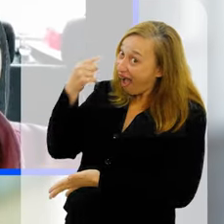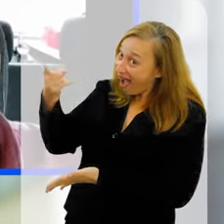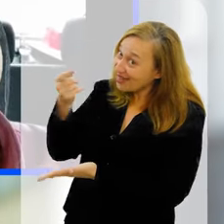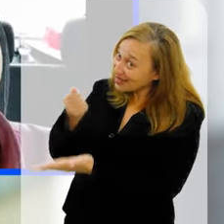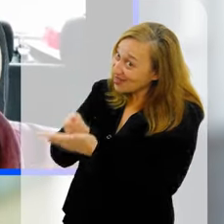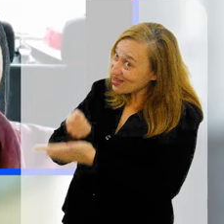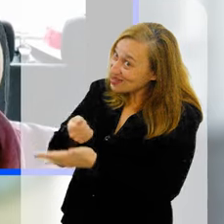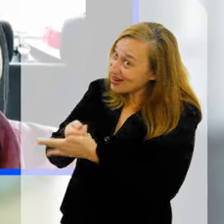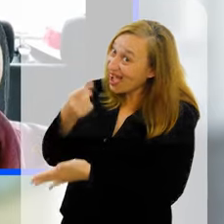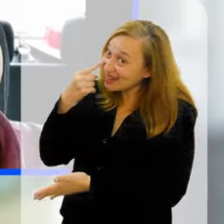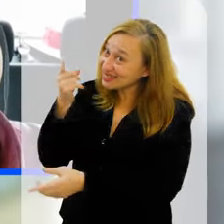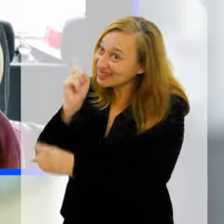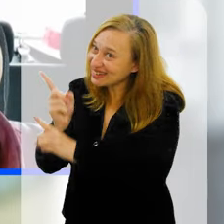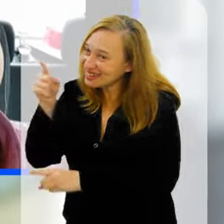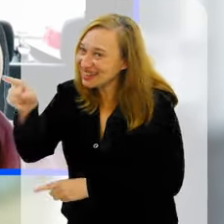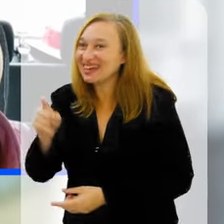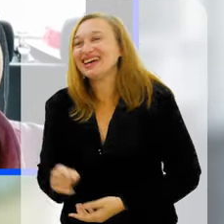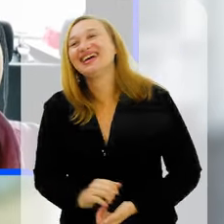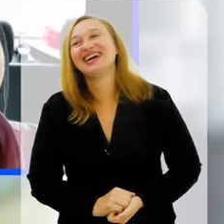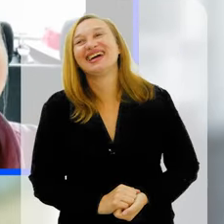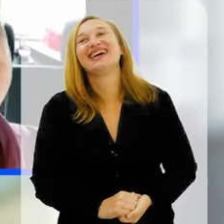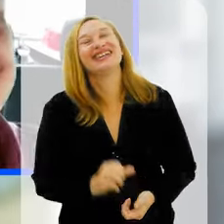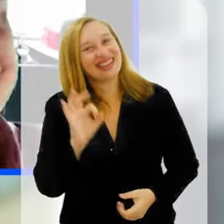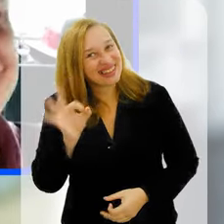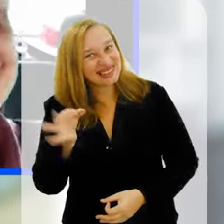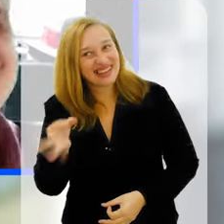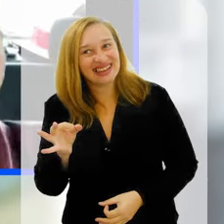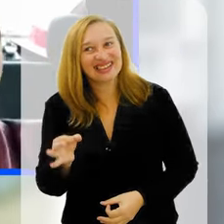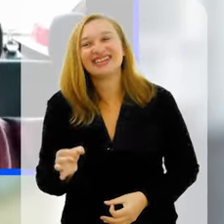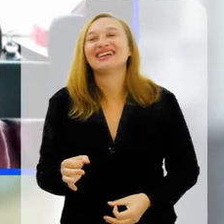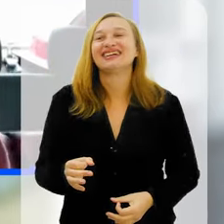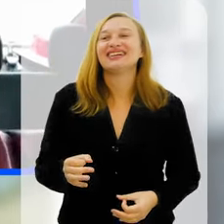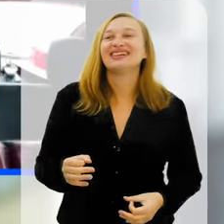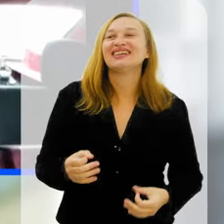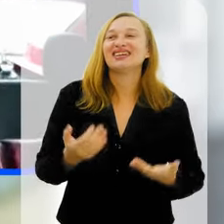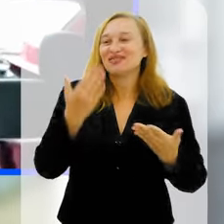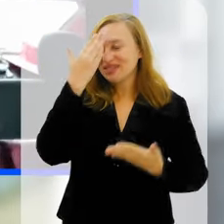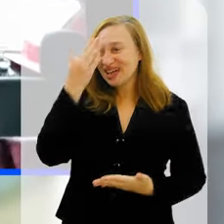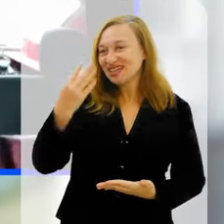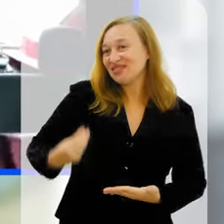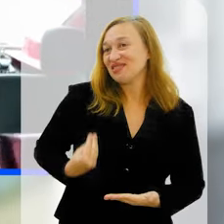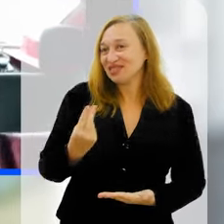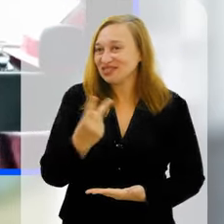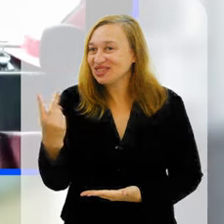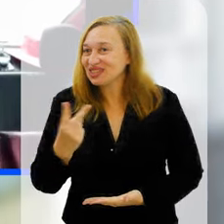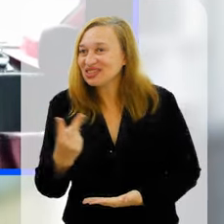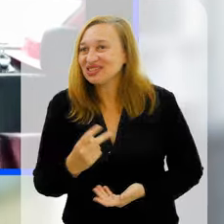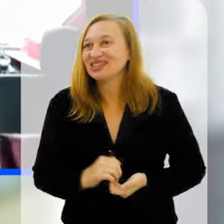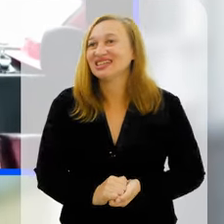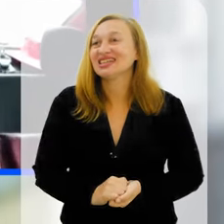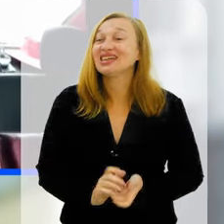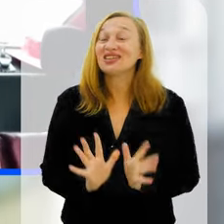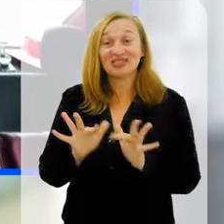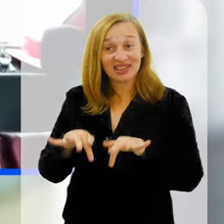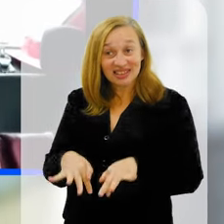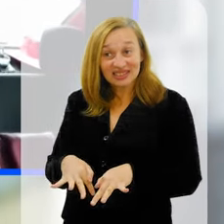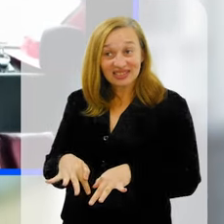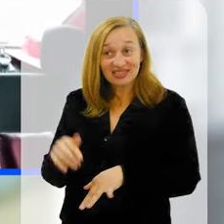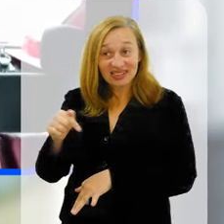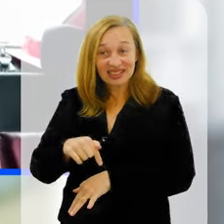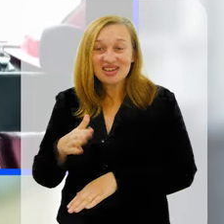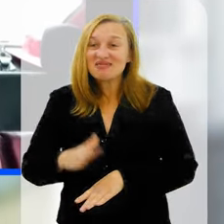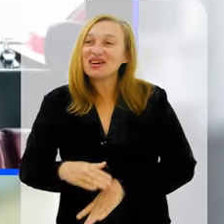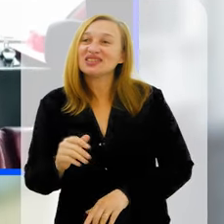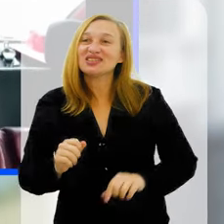ajudar. Vai ser cobrado, hein? Só que eu te encontro para te cobrar, hein? Vamos lá. Tá certo, então. Muito obrigado pela